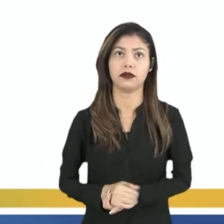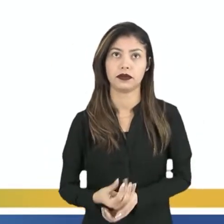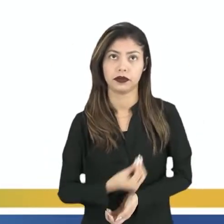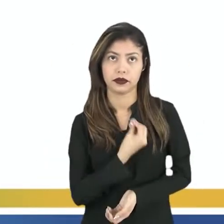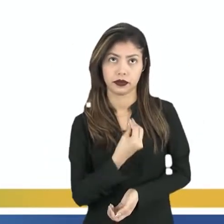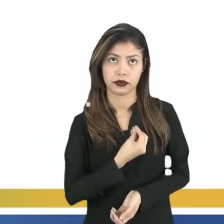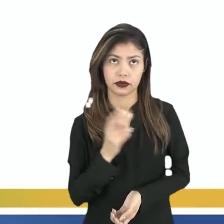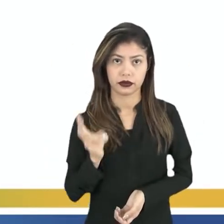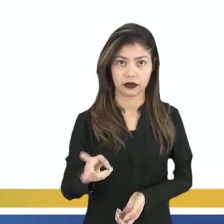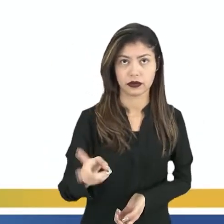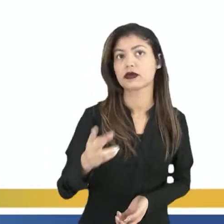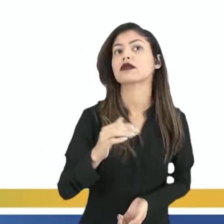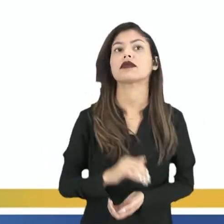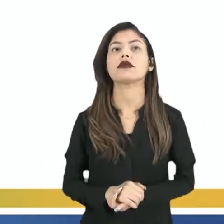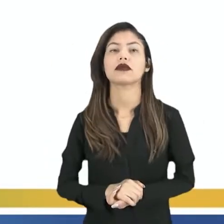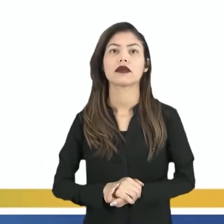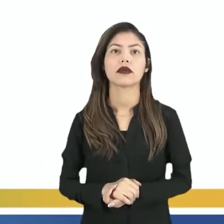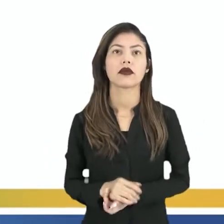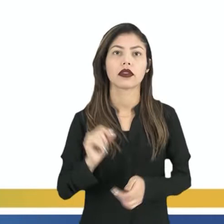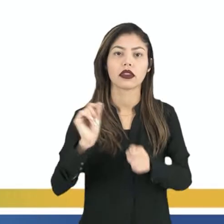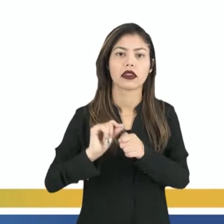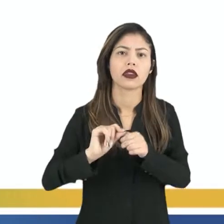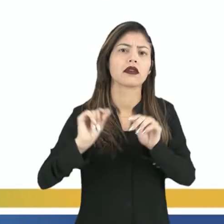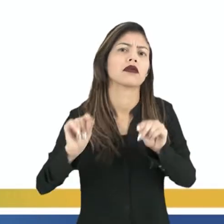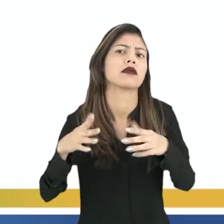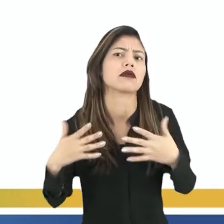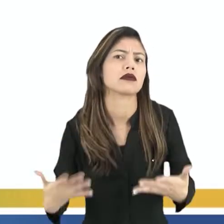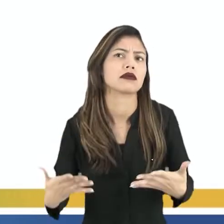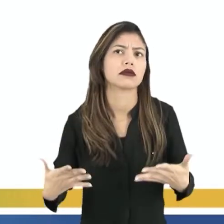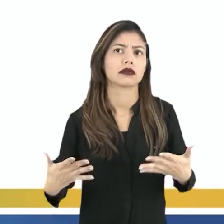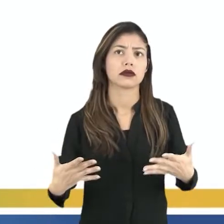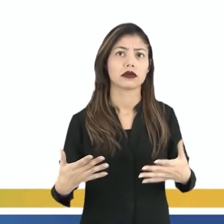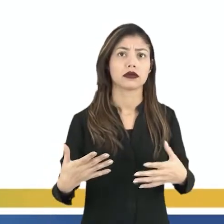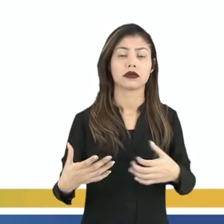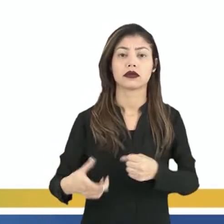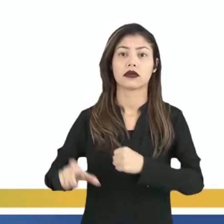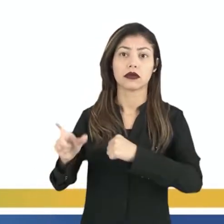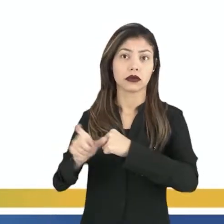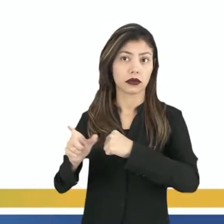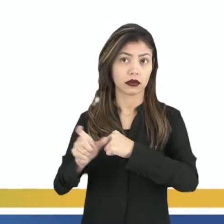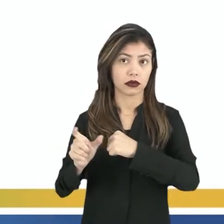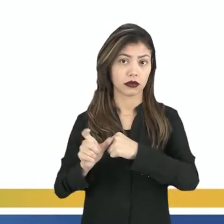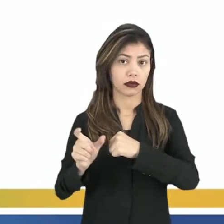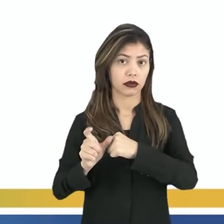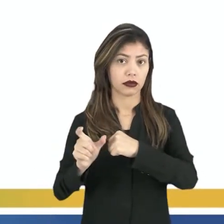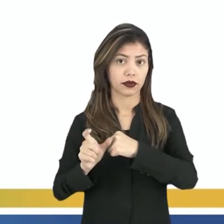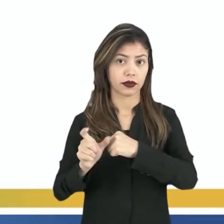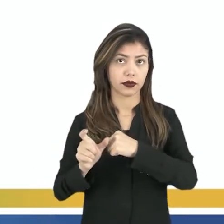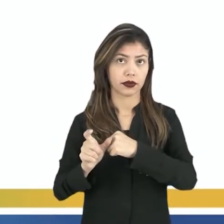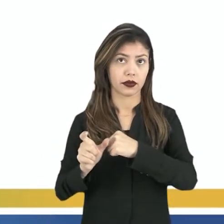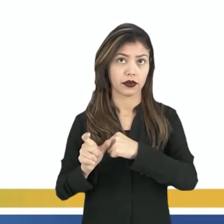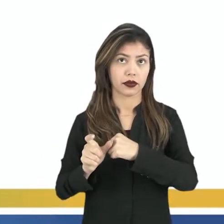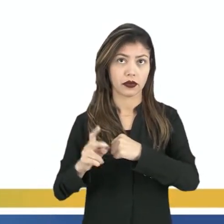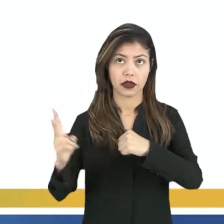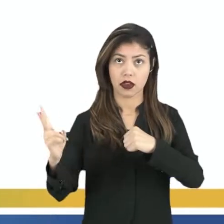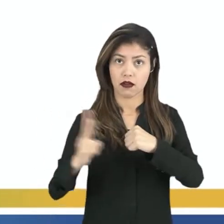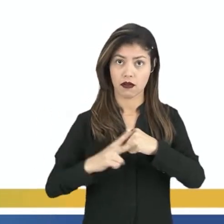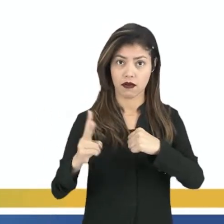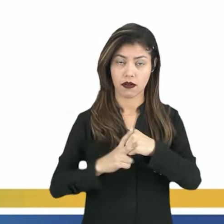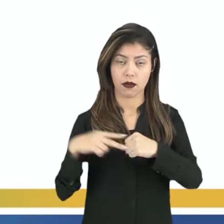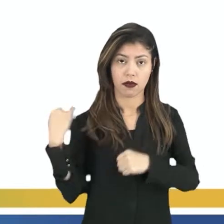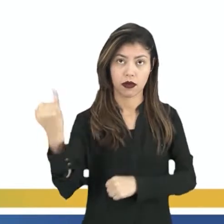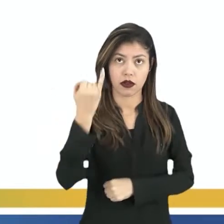Present Continuous, ela é formada por sujeito, verbo to be, e o verbo